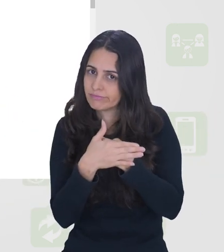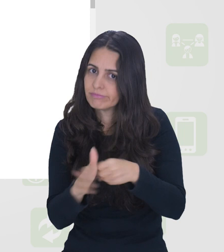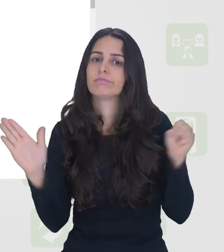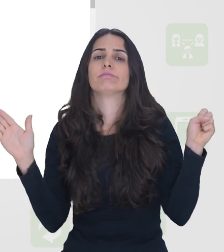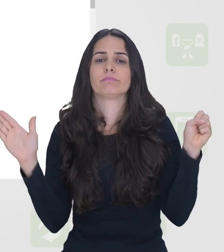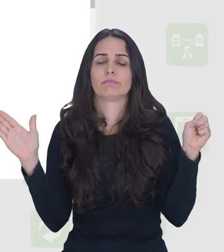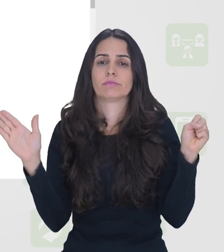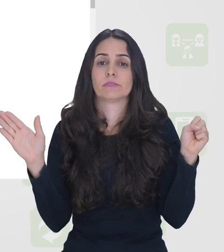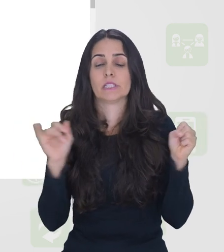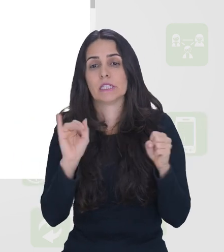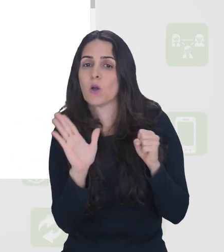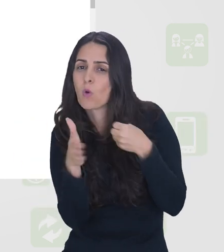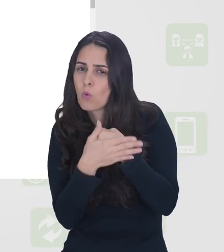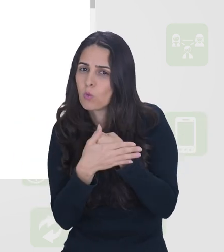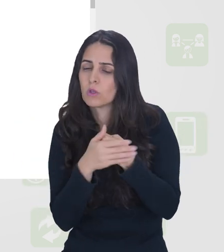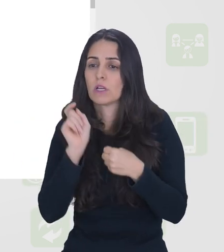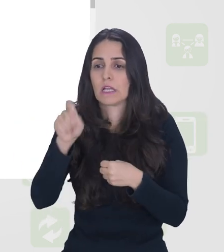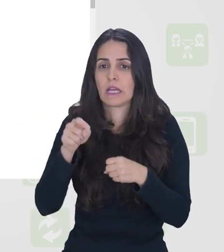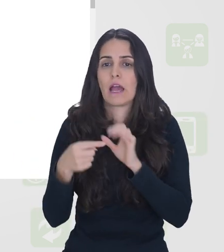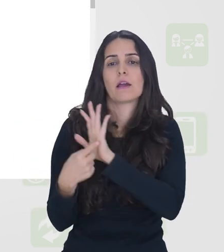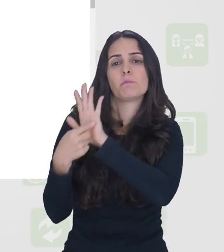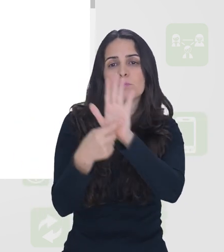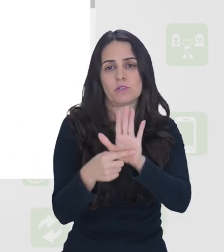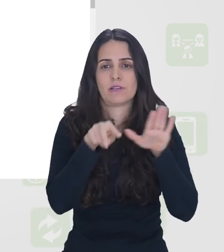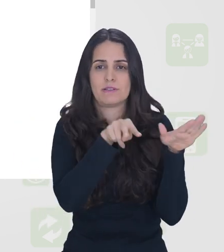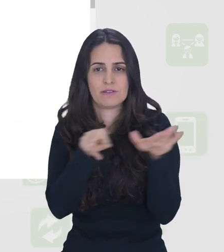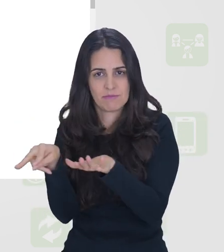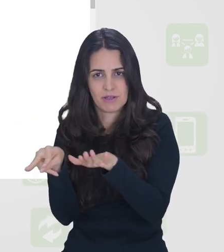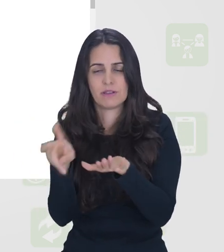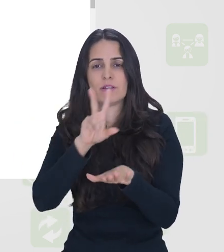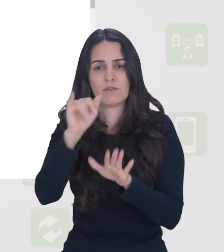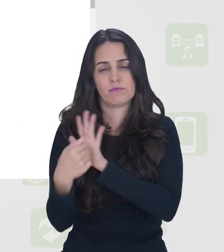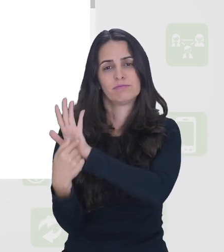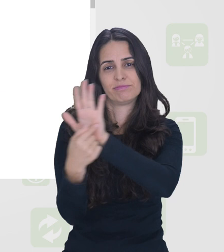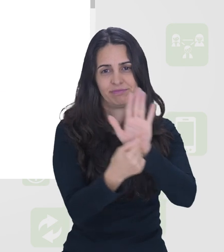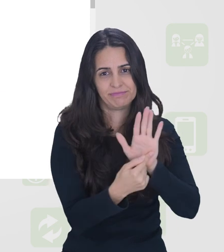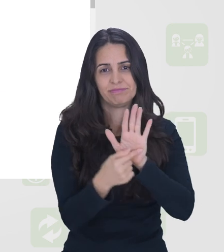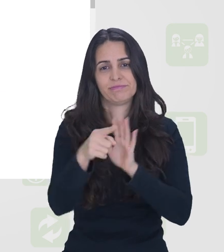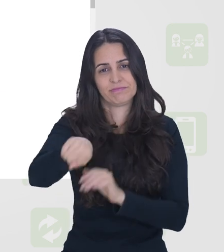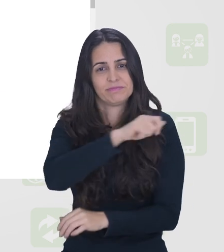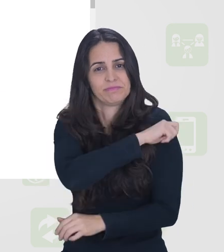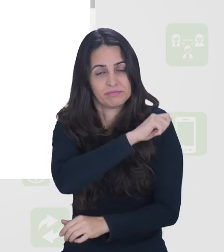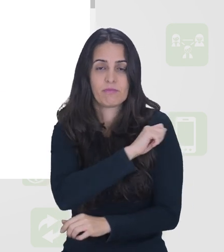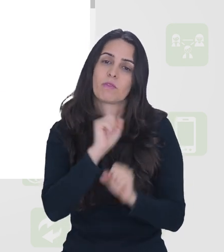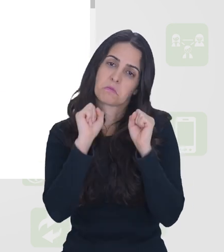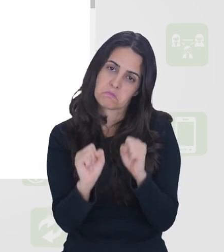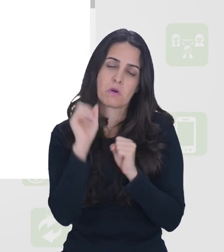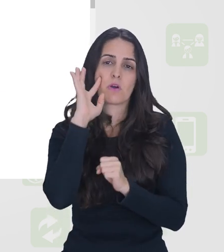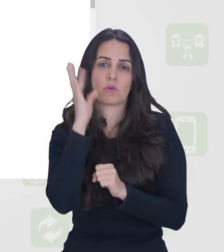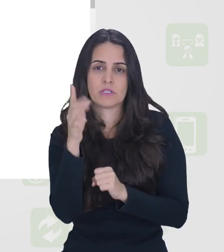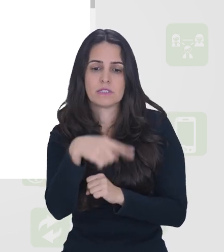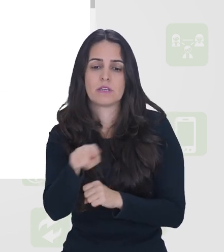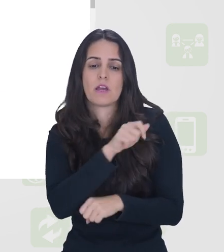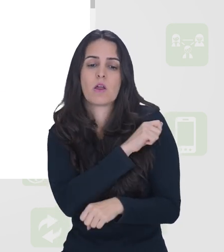se não tiver oculto ou se tiver oculto na verdade você clica aqui em exibir semana e já vai estar visível para eles porque